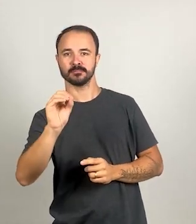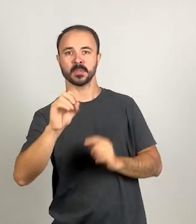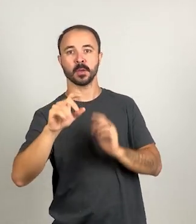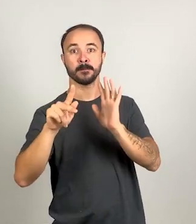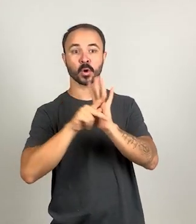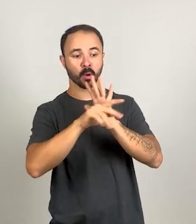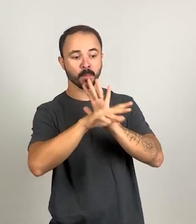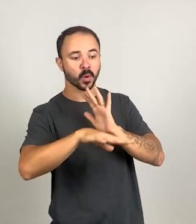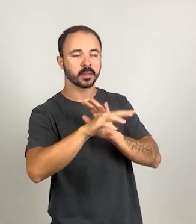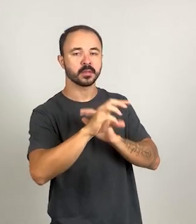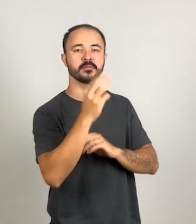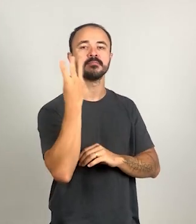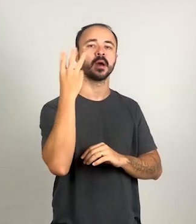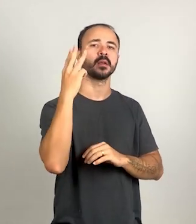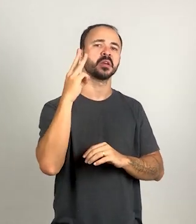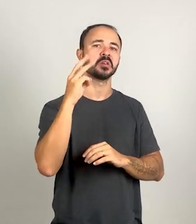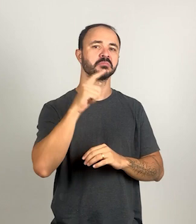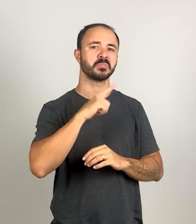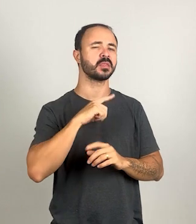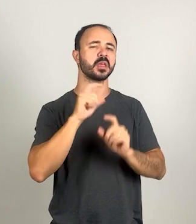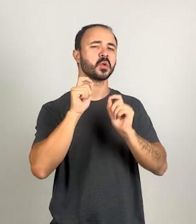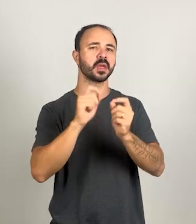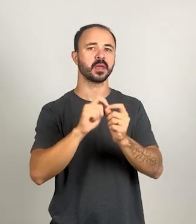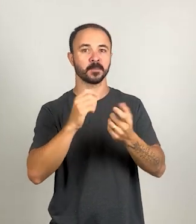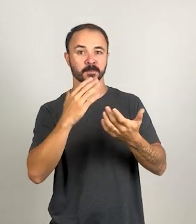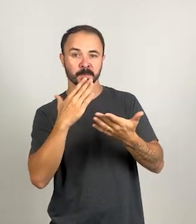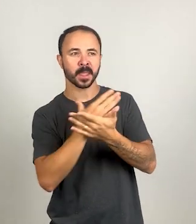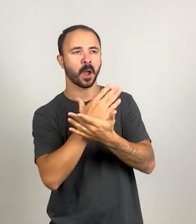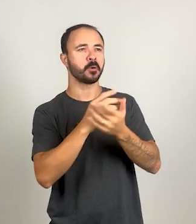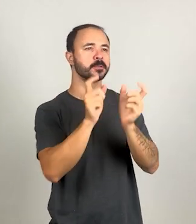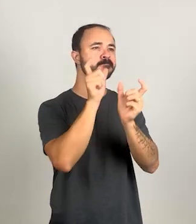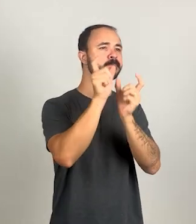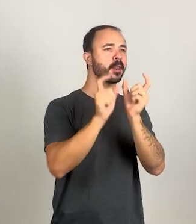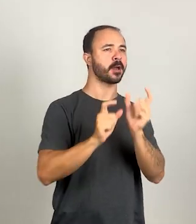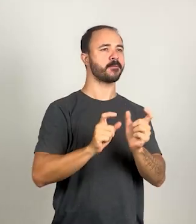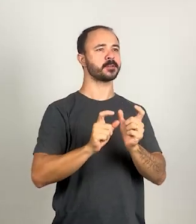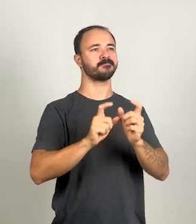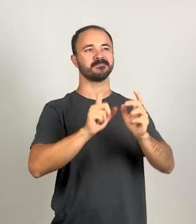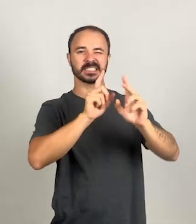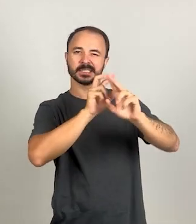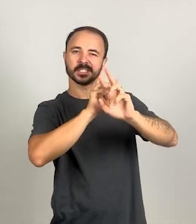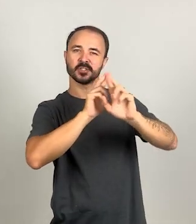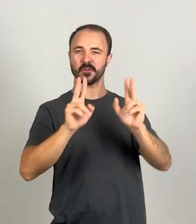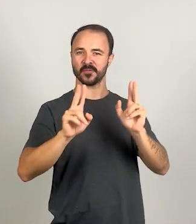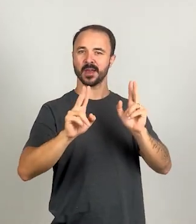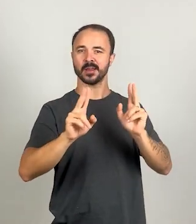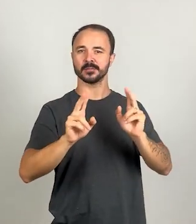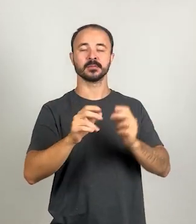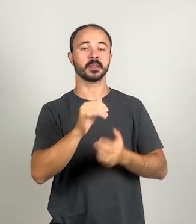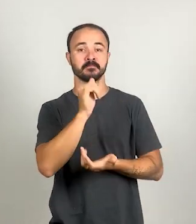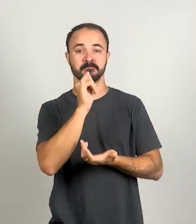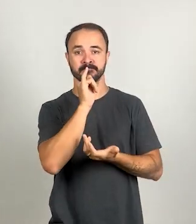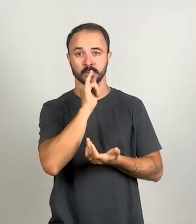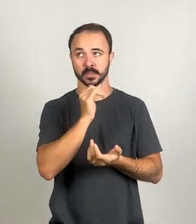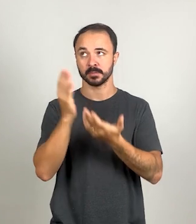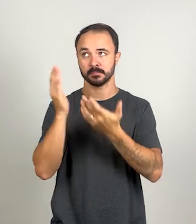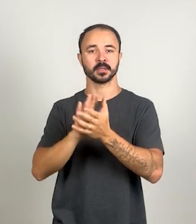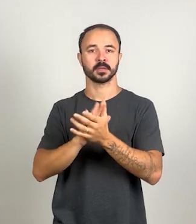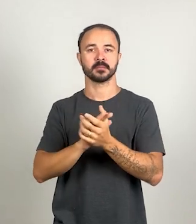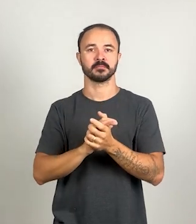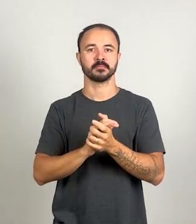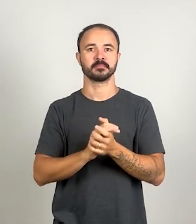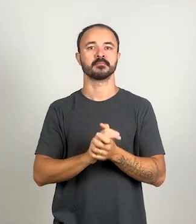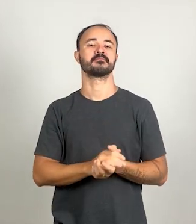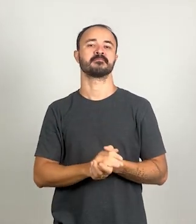por características fonéticas fonológicas morfológicas e sintáticas únicas por exemplo a vogal